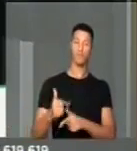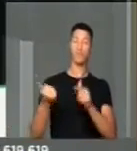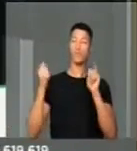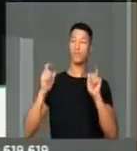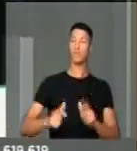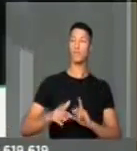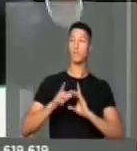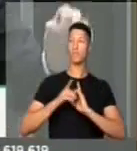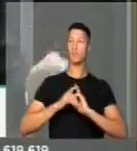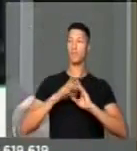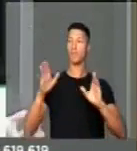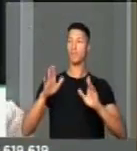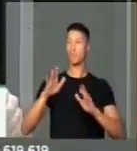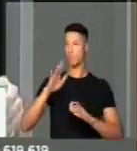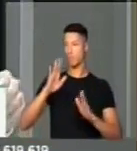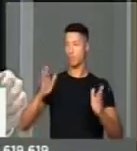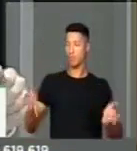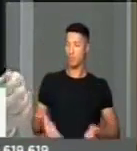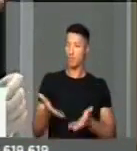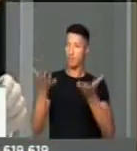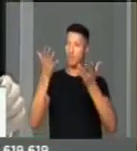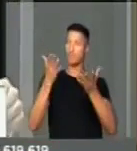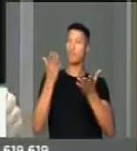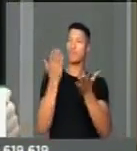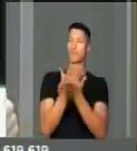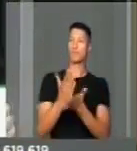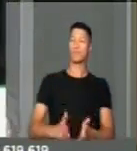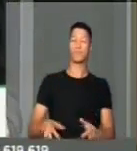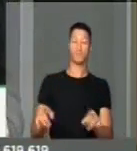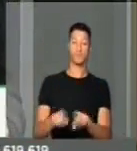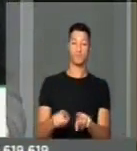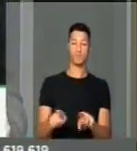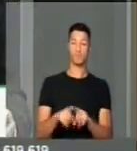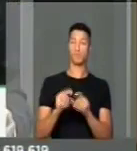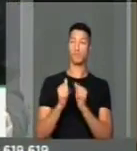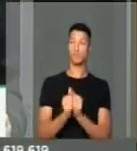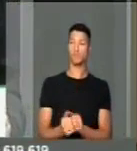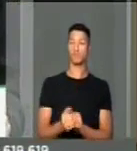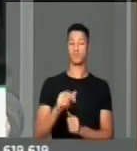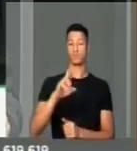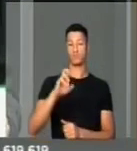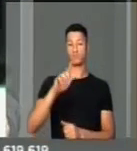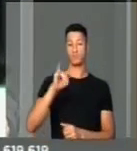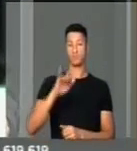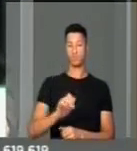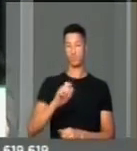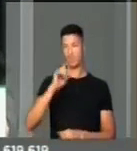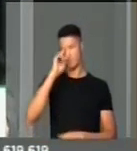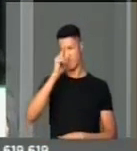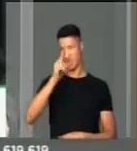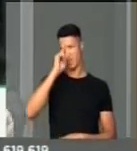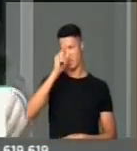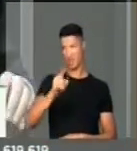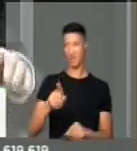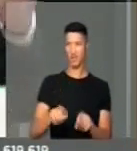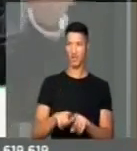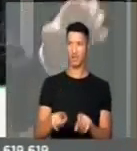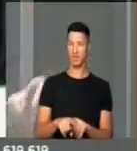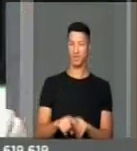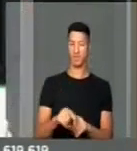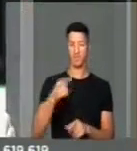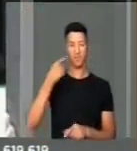onde a democracia imperou e acabou também lá com o regime ditatorial